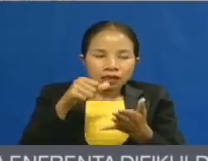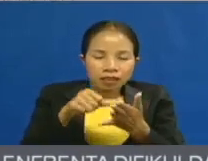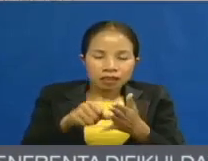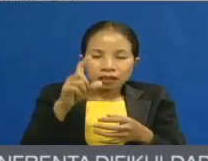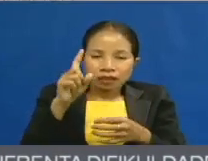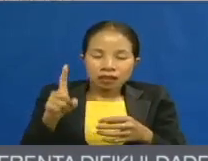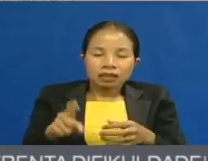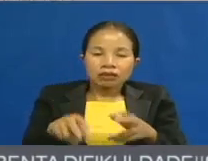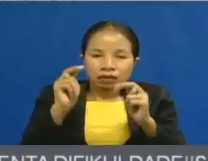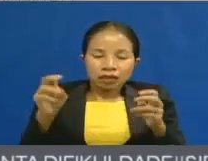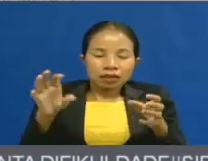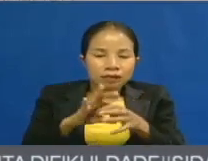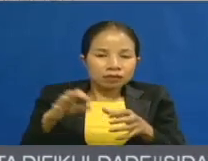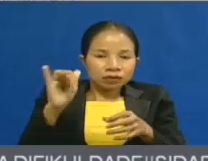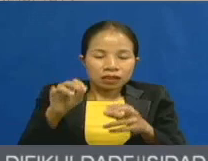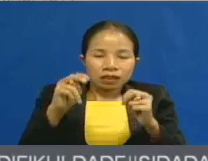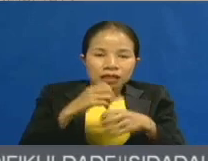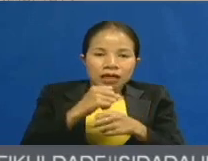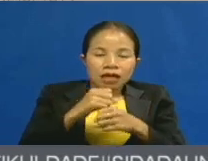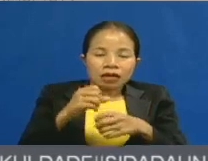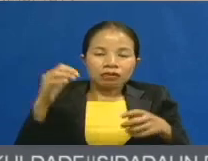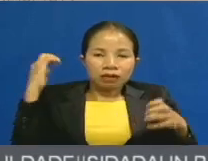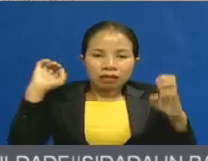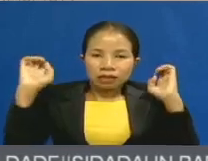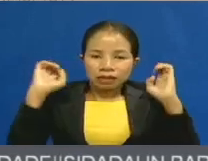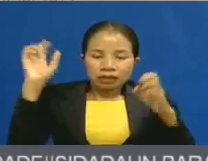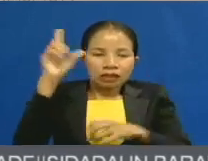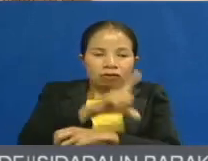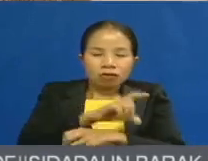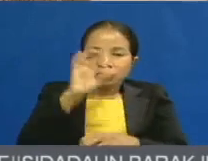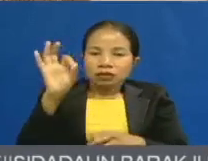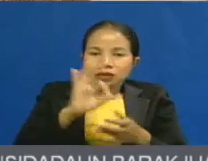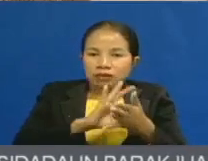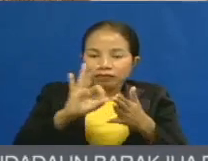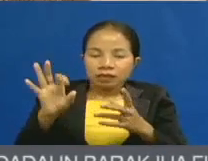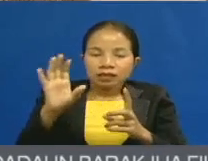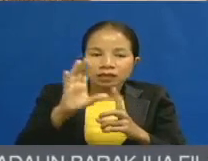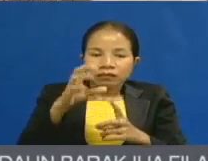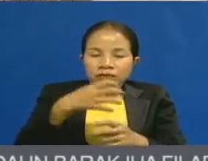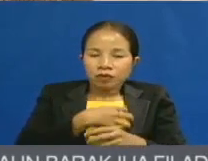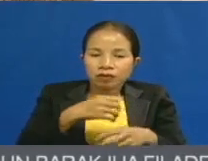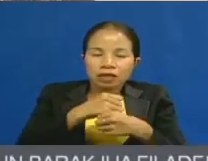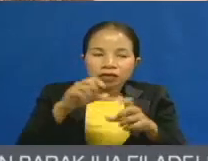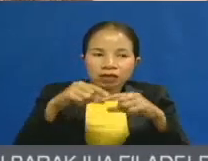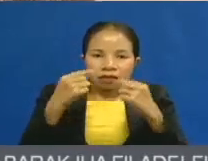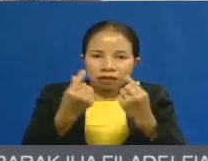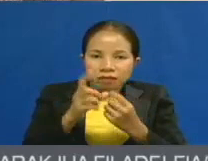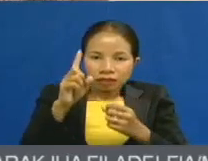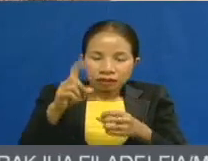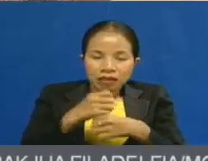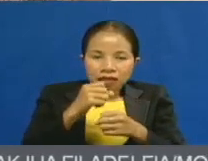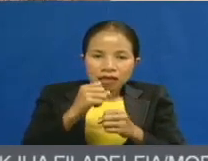ida, hudi obriga membro sira tem que halau exercício cada sexta-feira. Comando geral Mons criou na equipa ida, onde